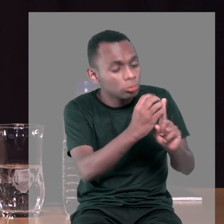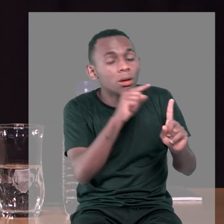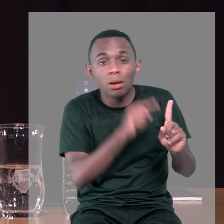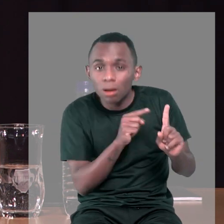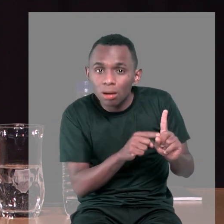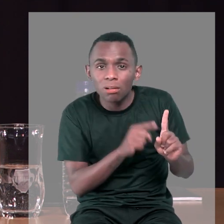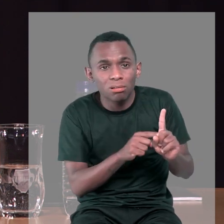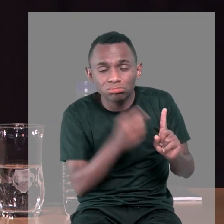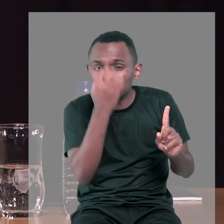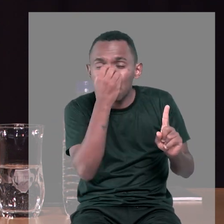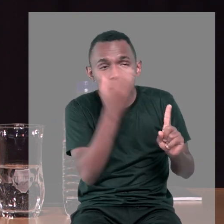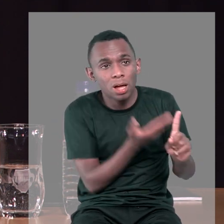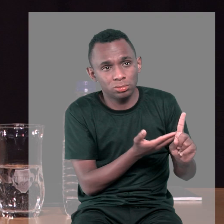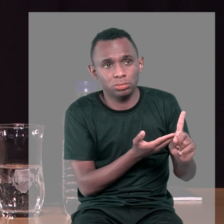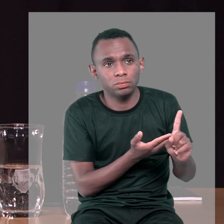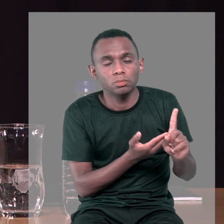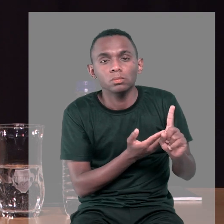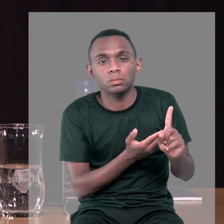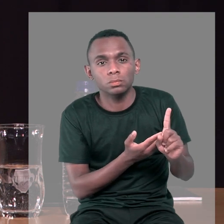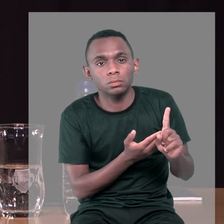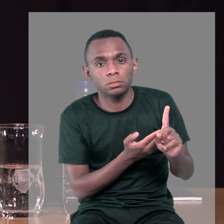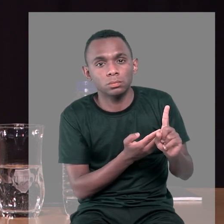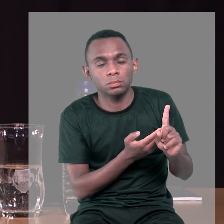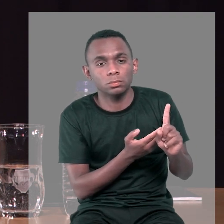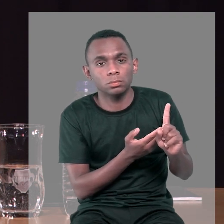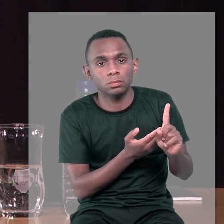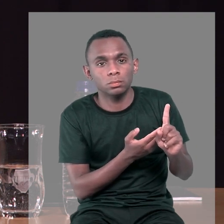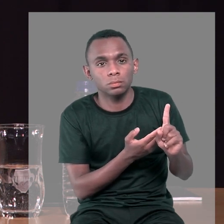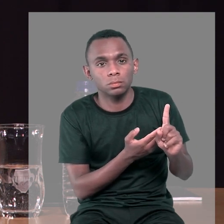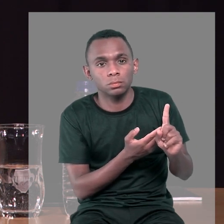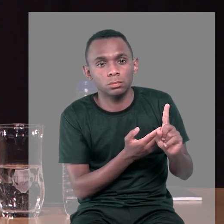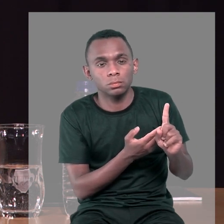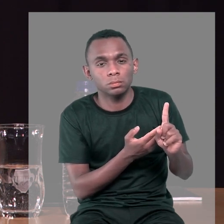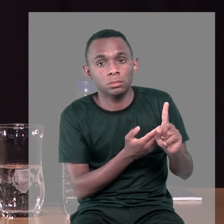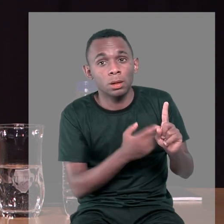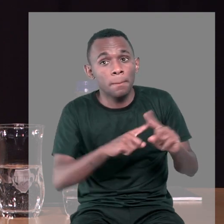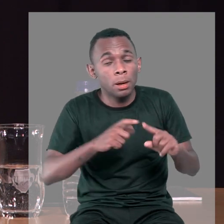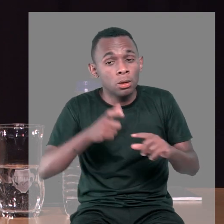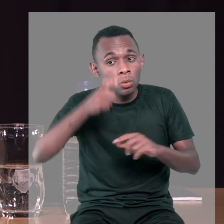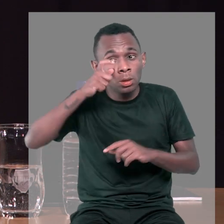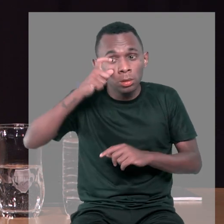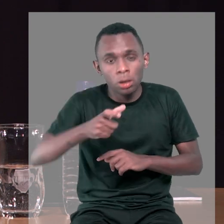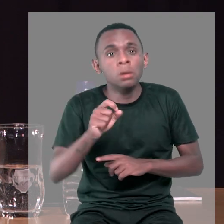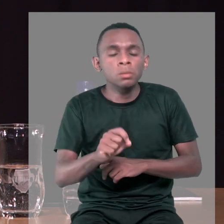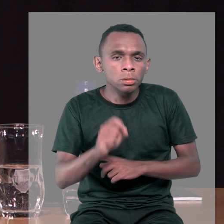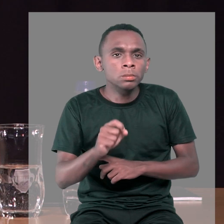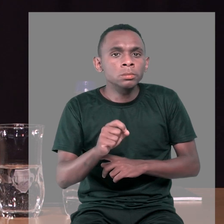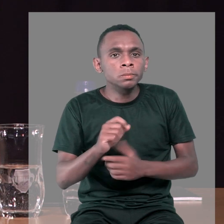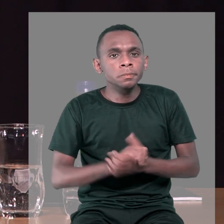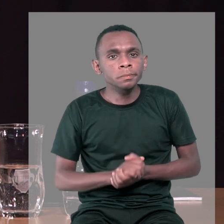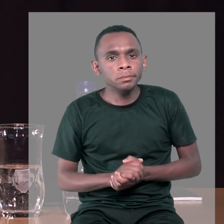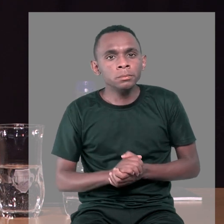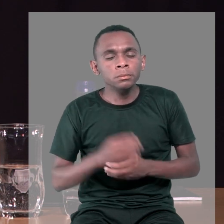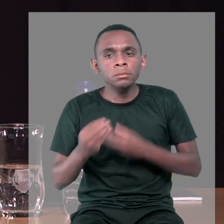plano este aparente paradoxo entre um crime, então,